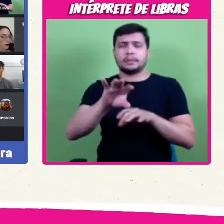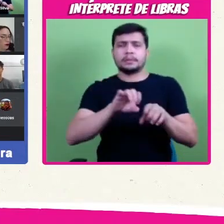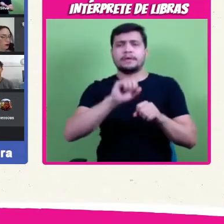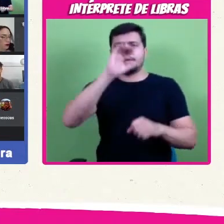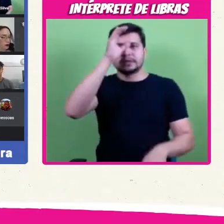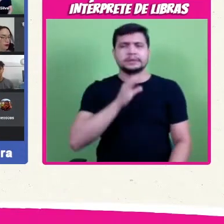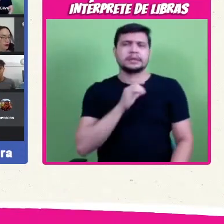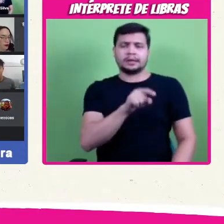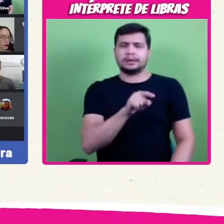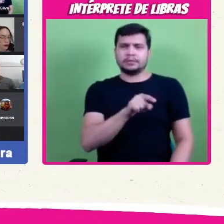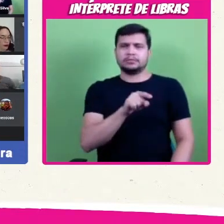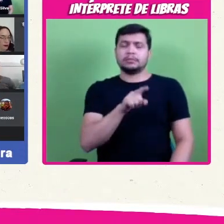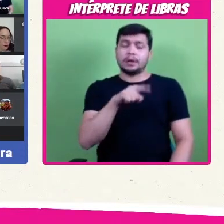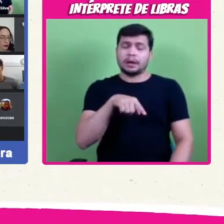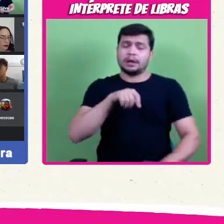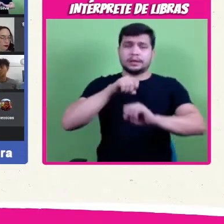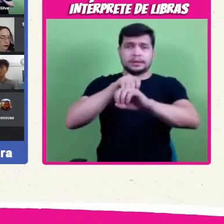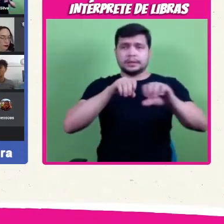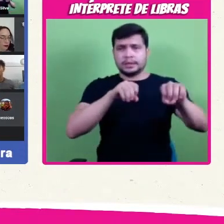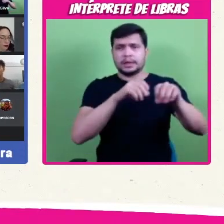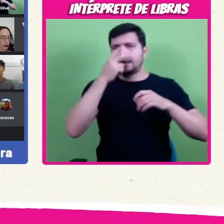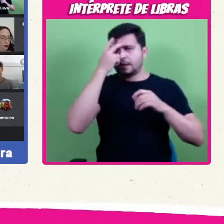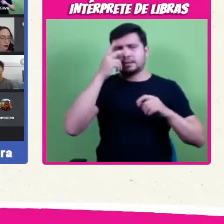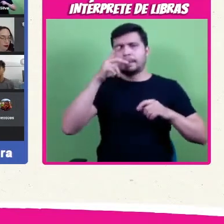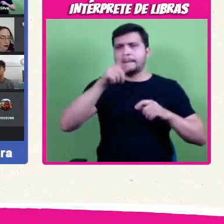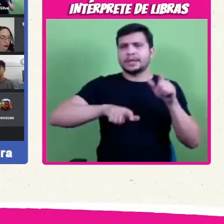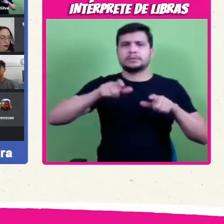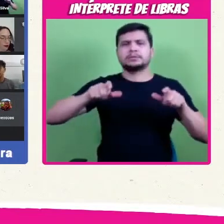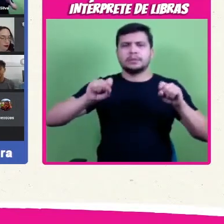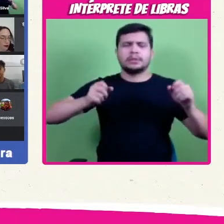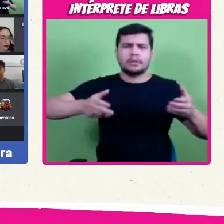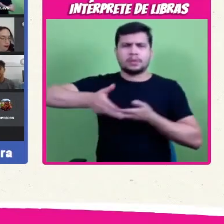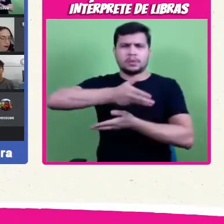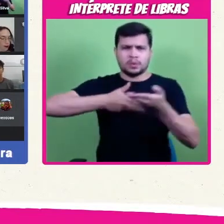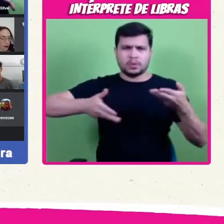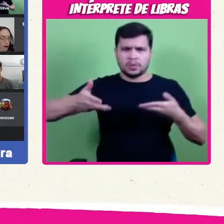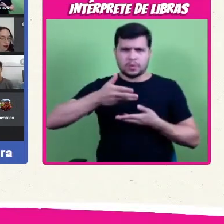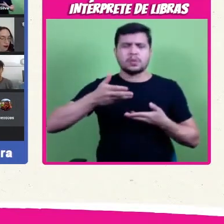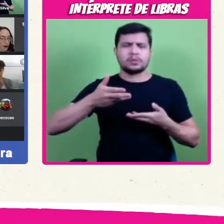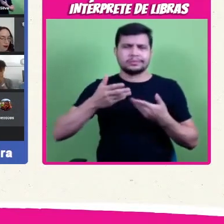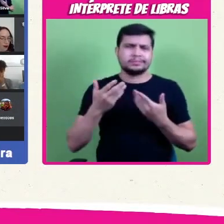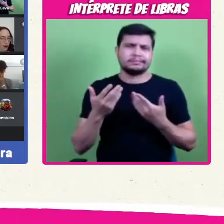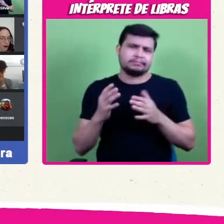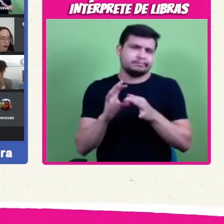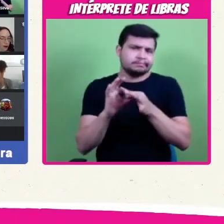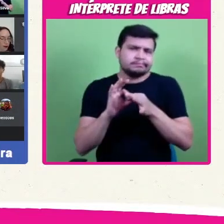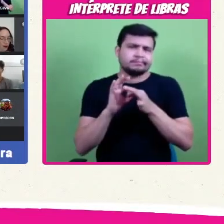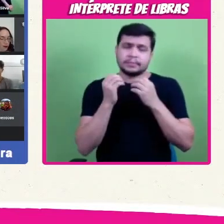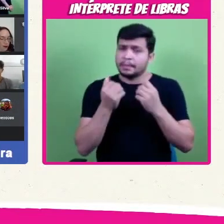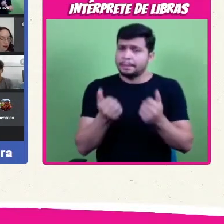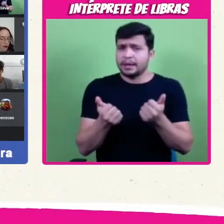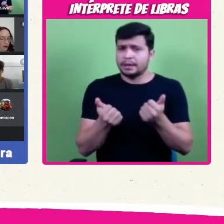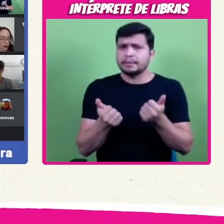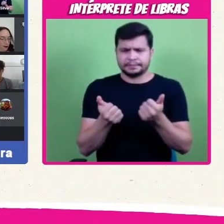aquelas pessoas, elas podem interagir de forma harmônica, né,